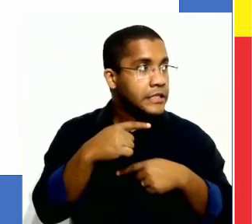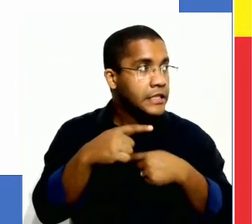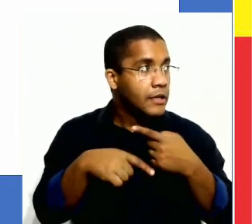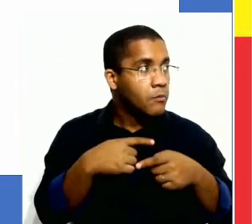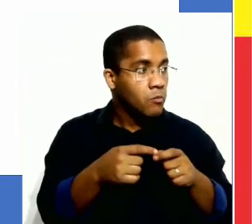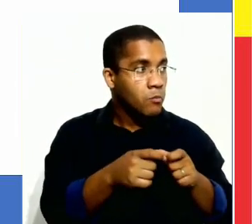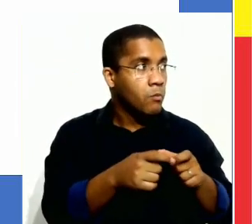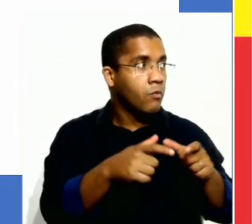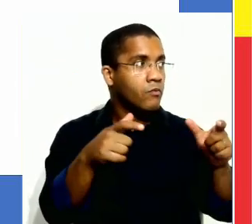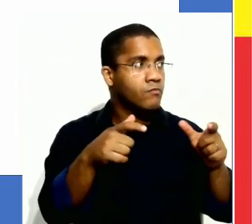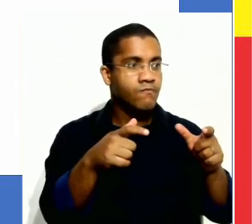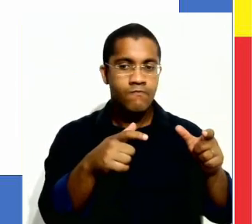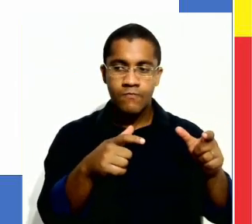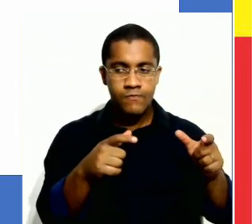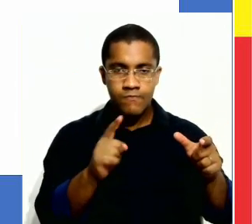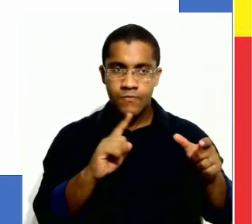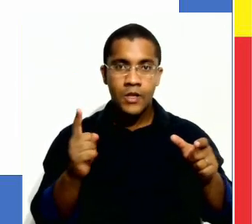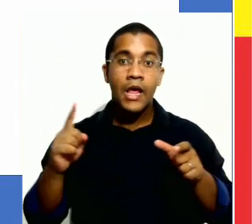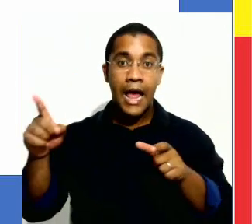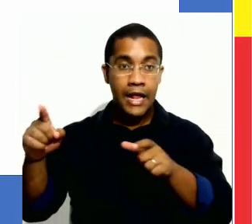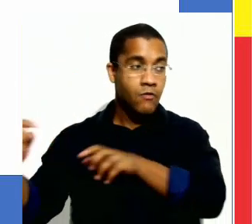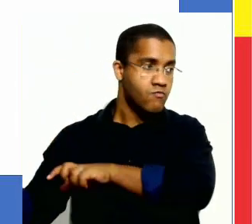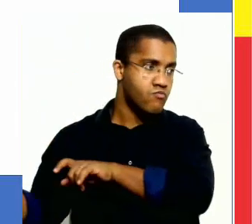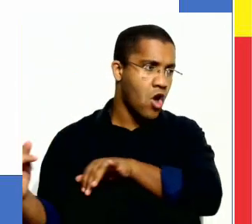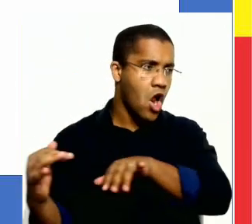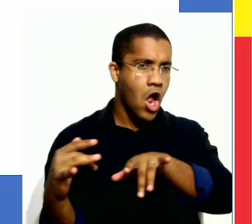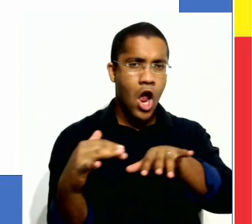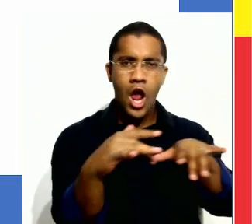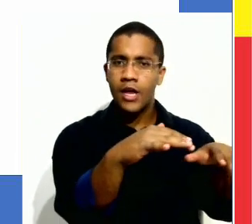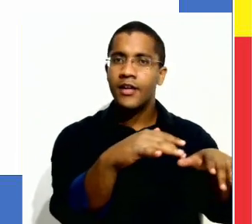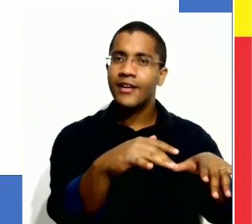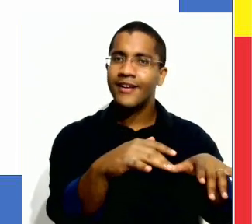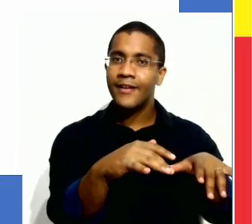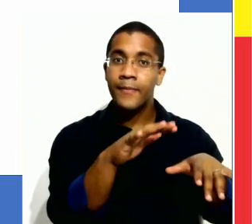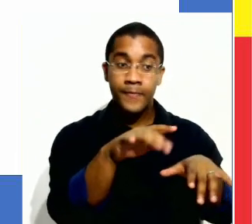Só que agora Cartago não vai ter chance.